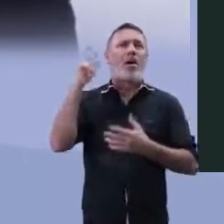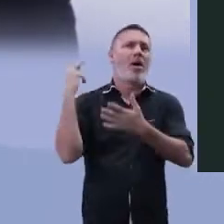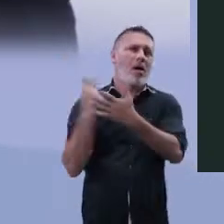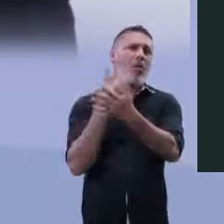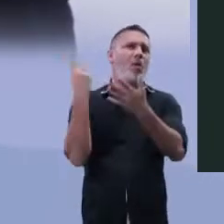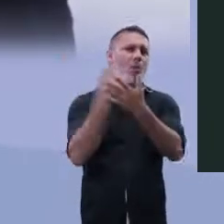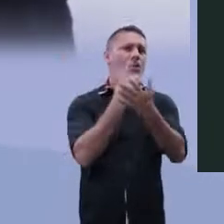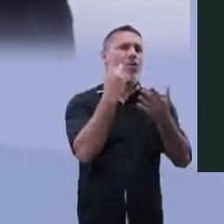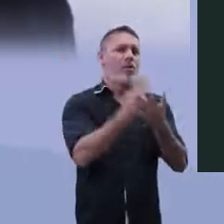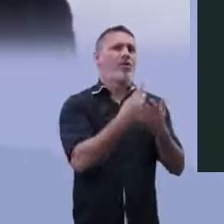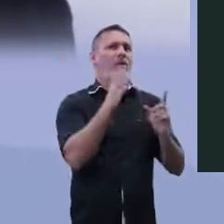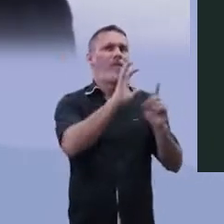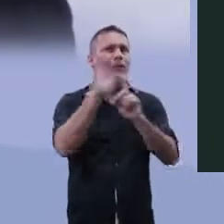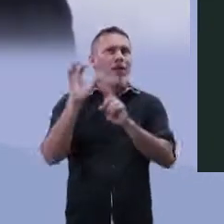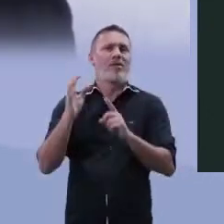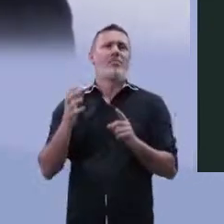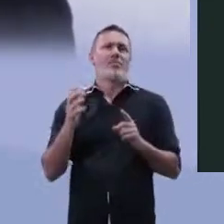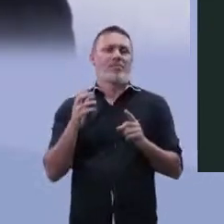mundo, né?